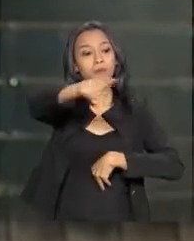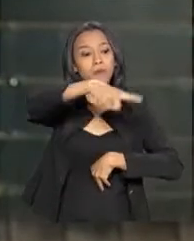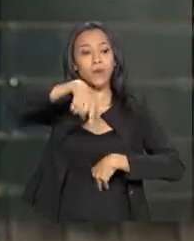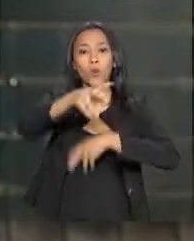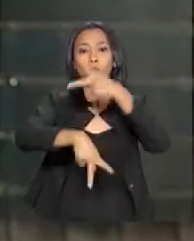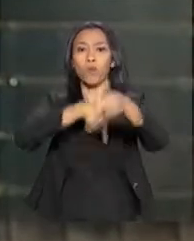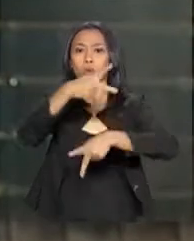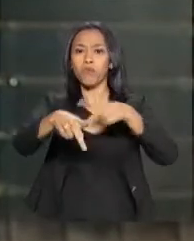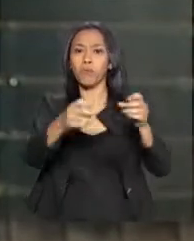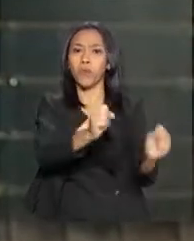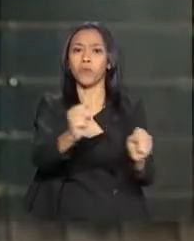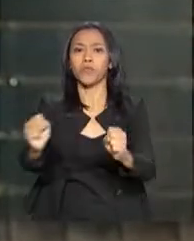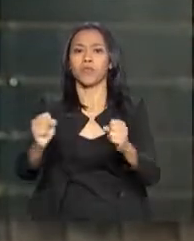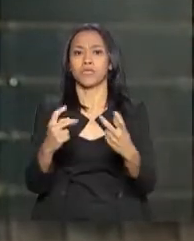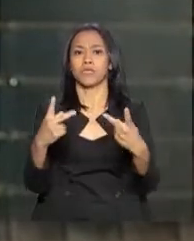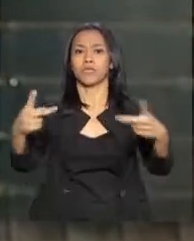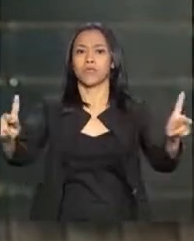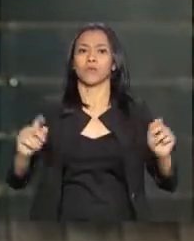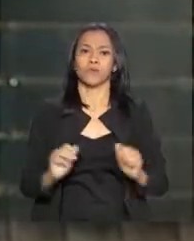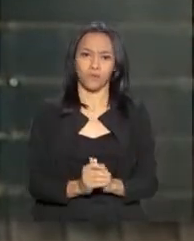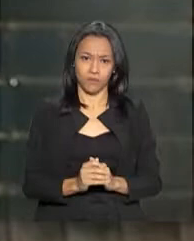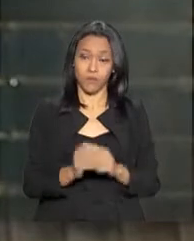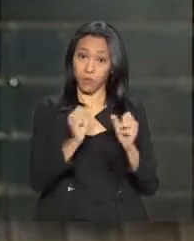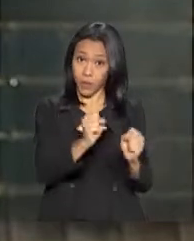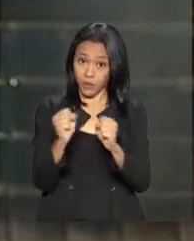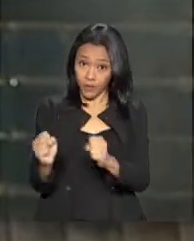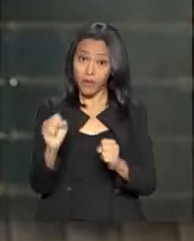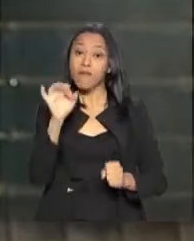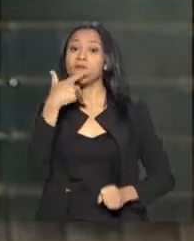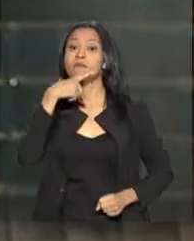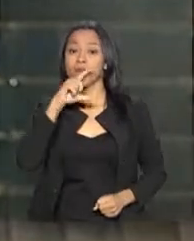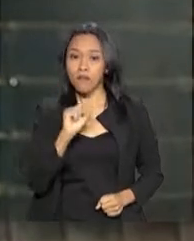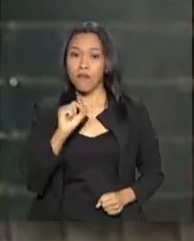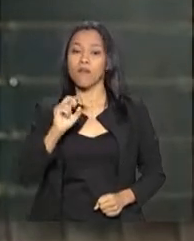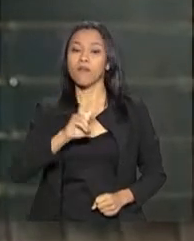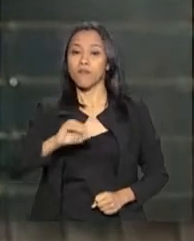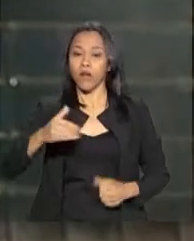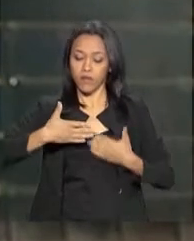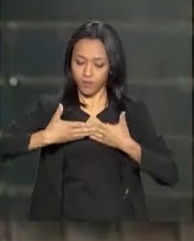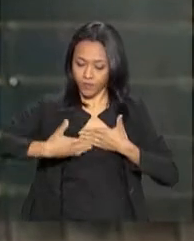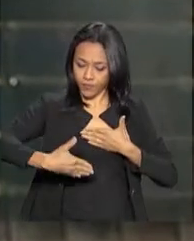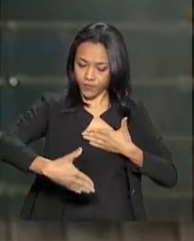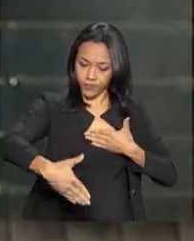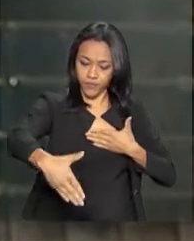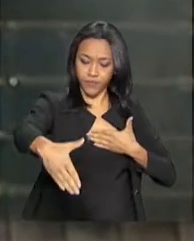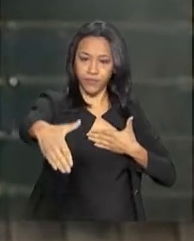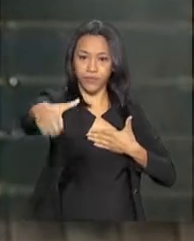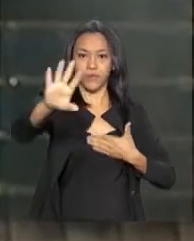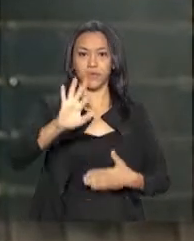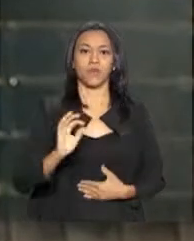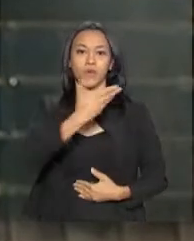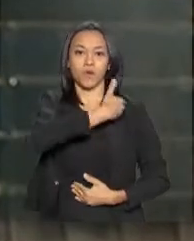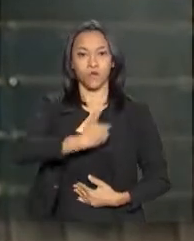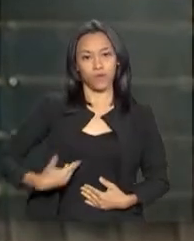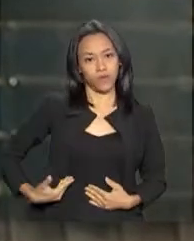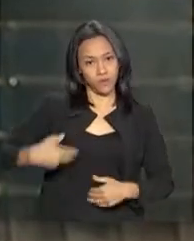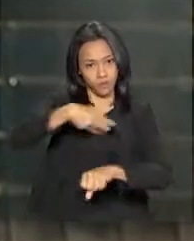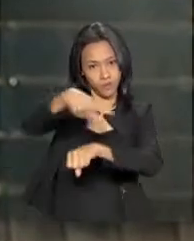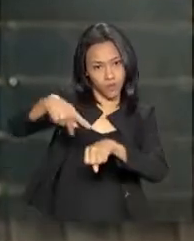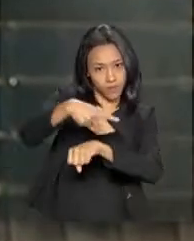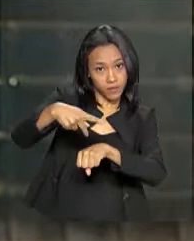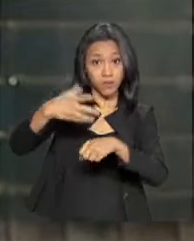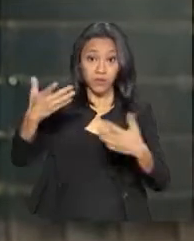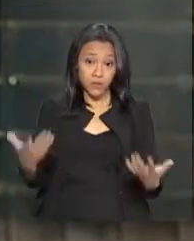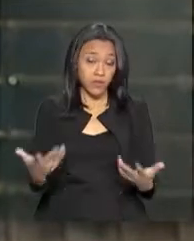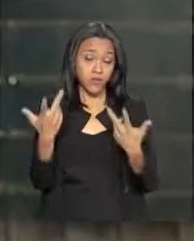um poder que é seu o poder de dizer quem é que vai dirigir o país e isso se deu com